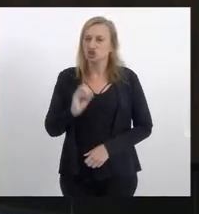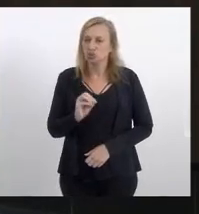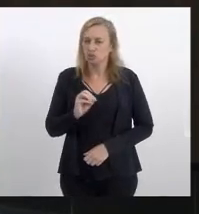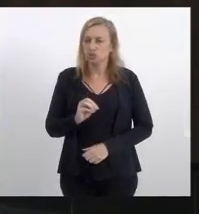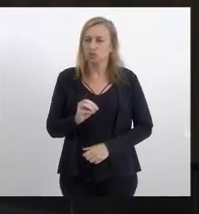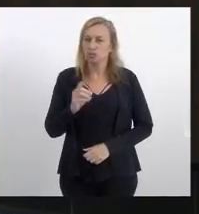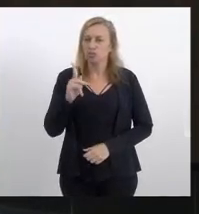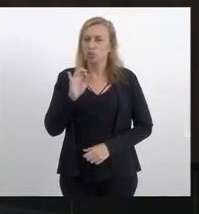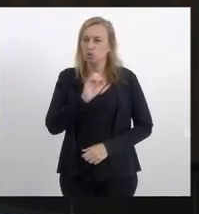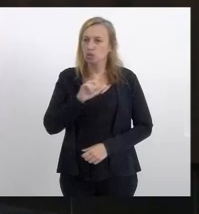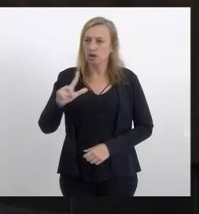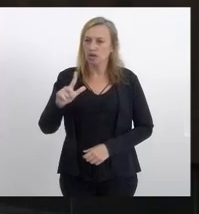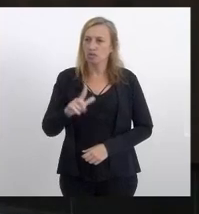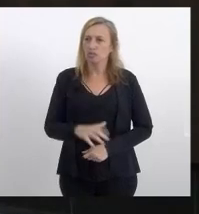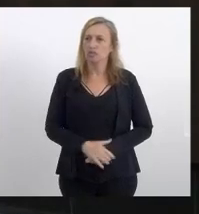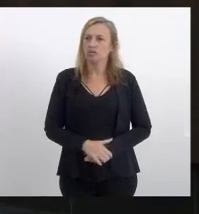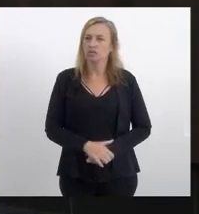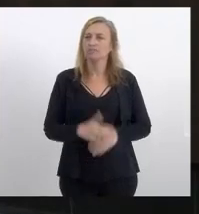favor